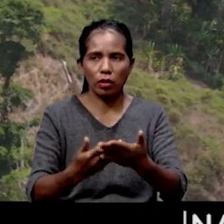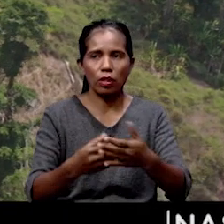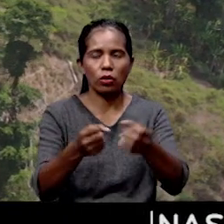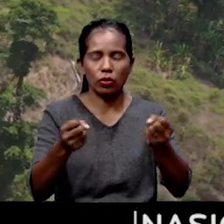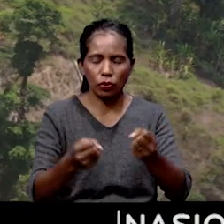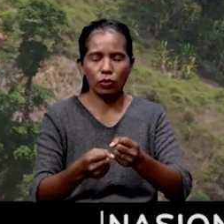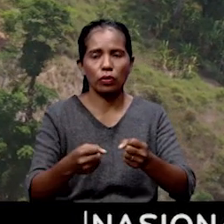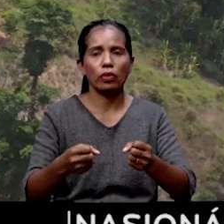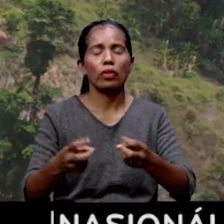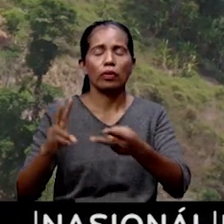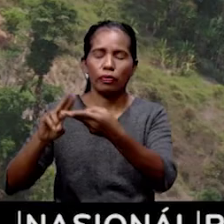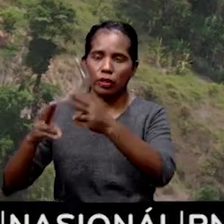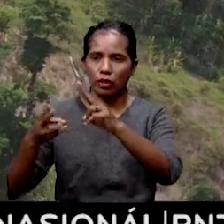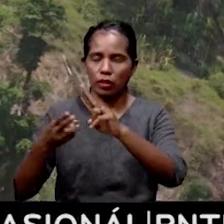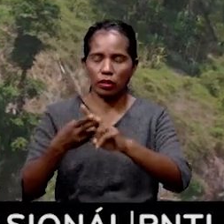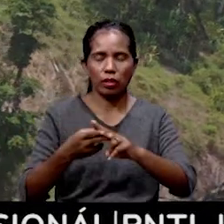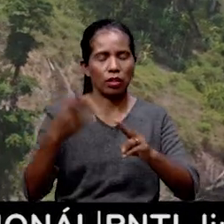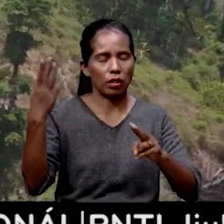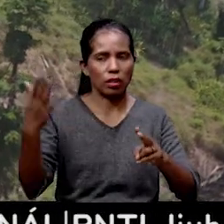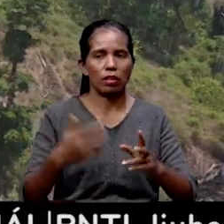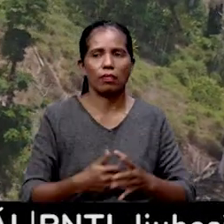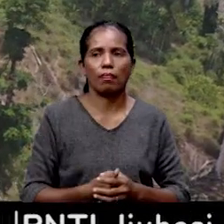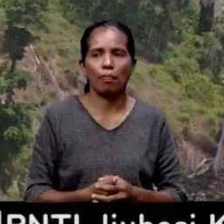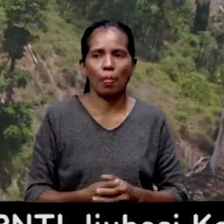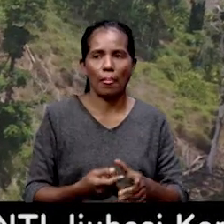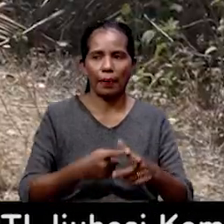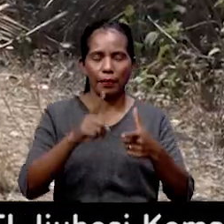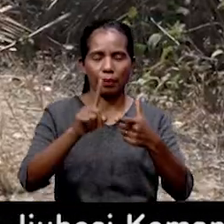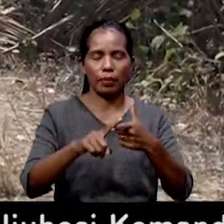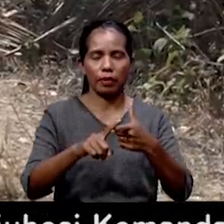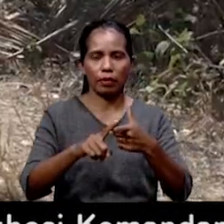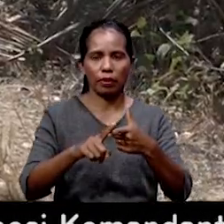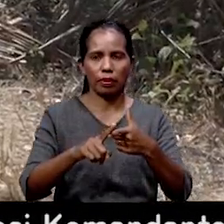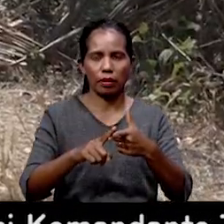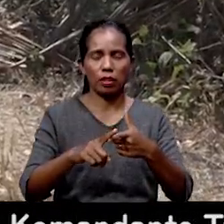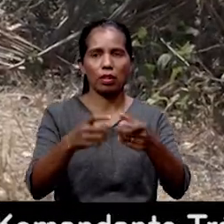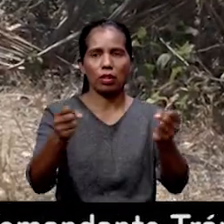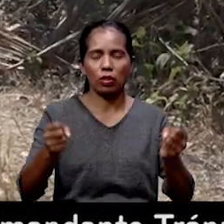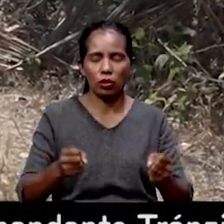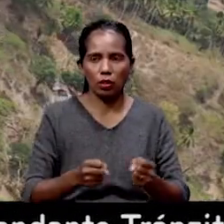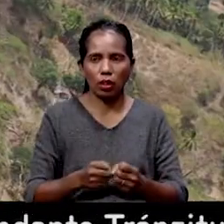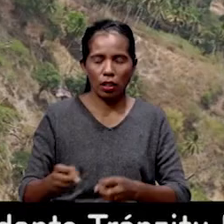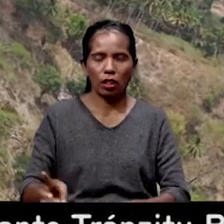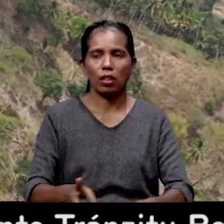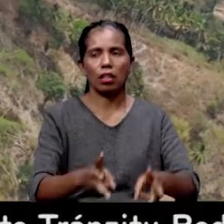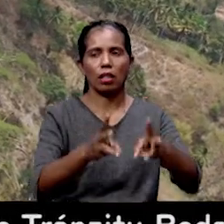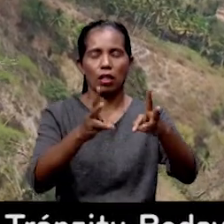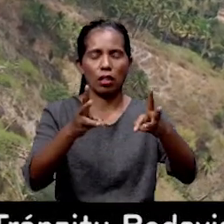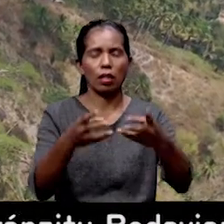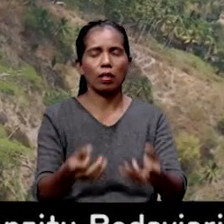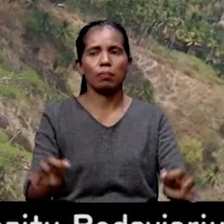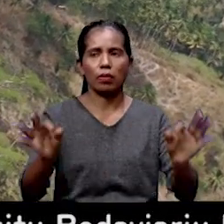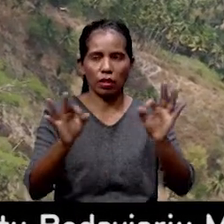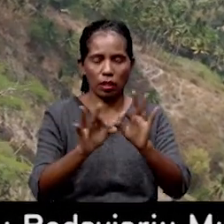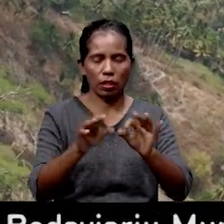sirança area batuboni lhe area gariana depois lhe ba leo talana ba então dalang danemo so dalang importante da